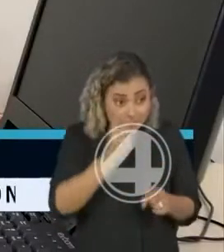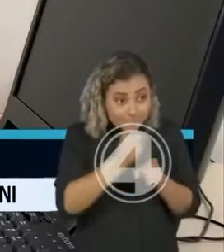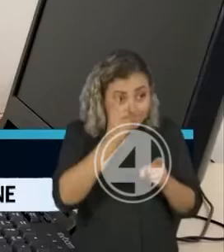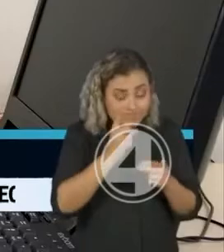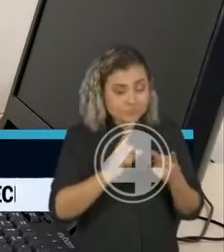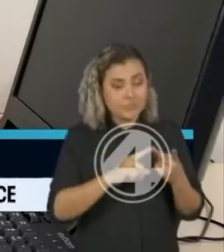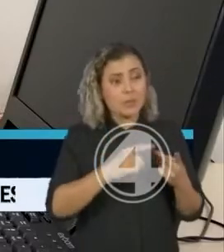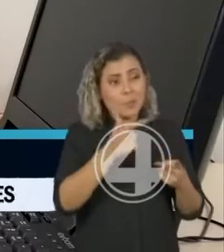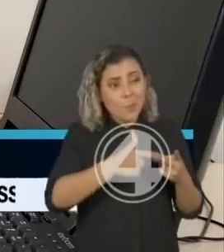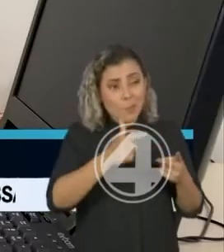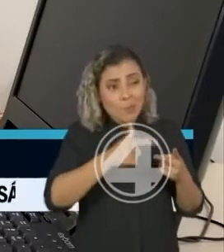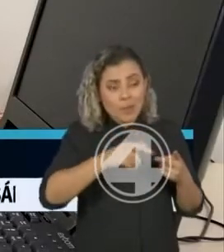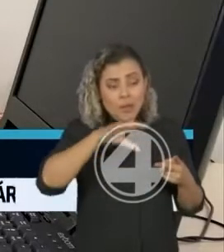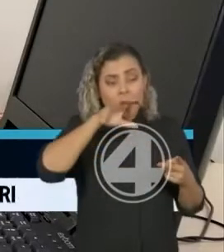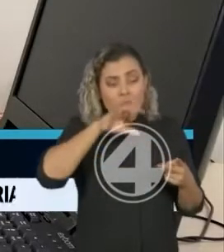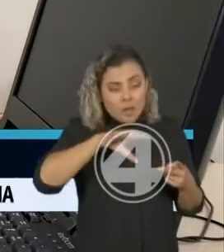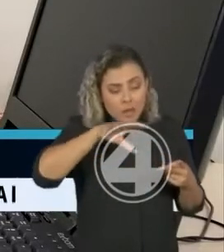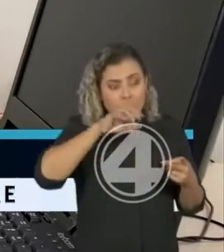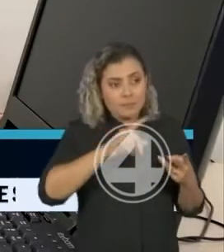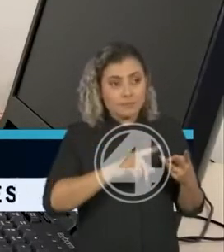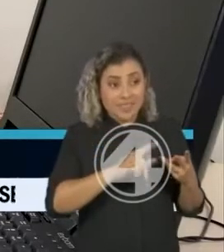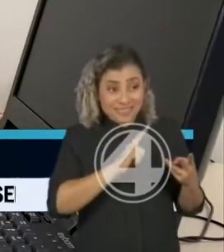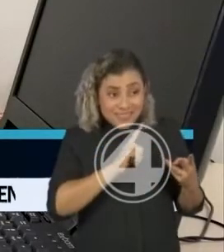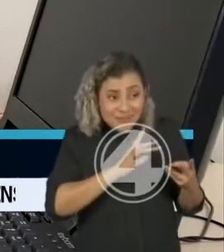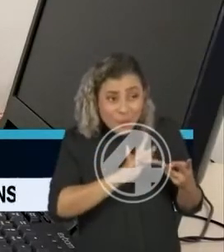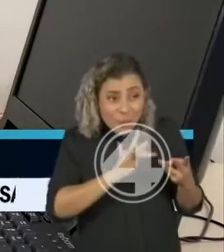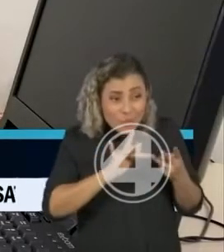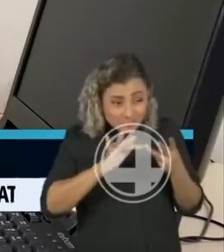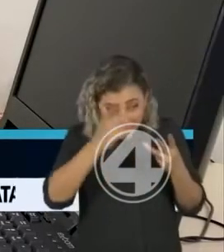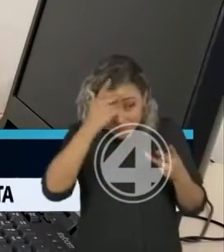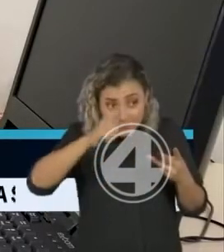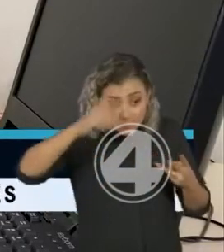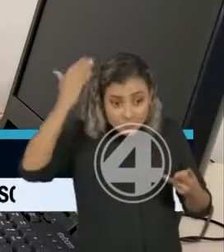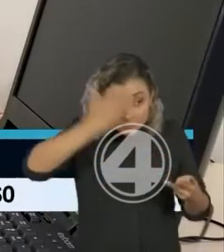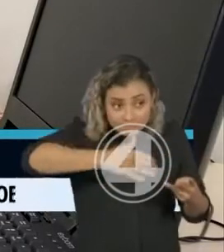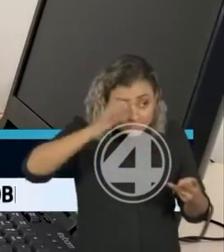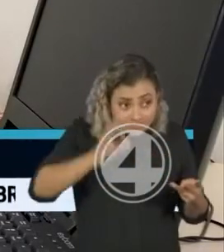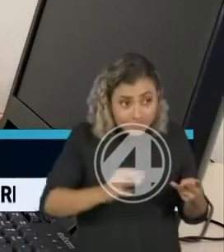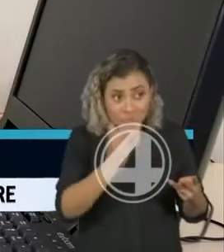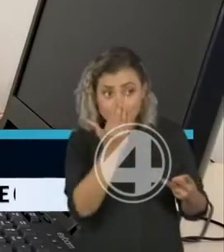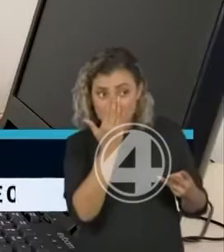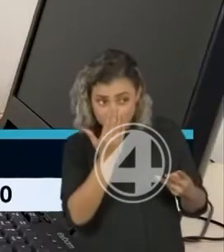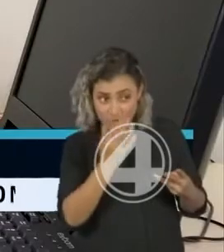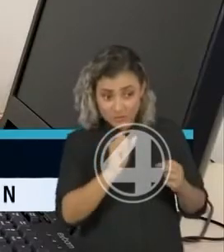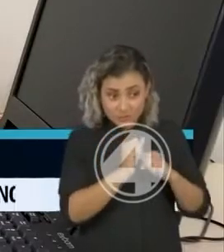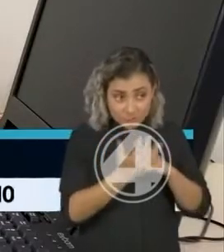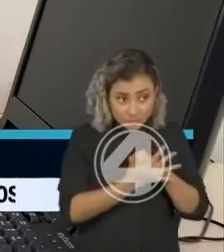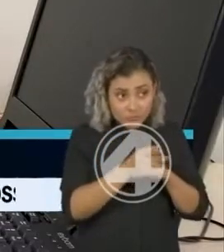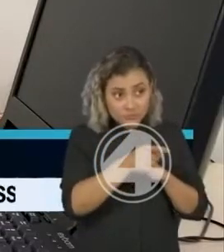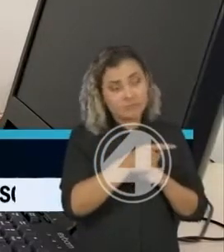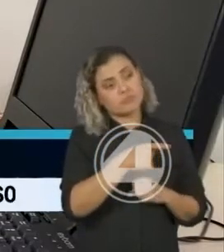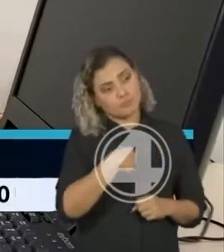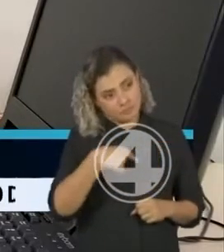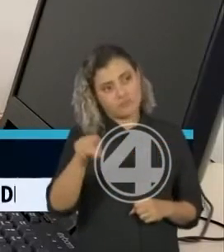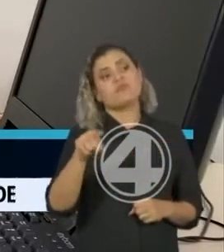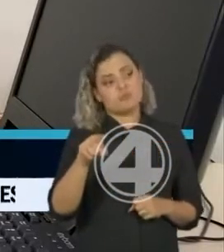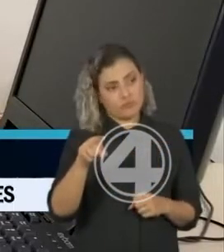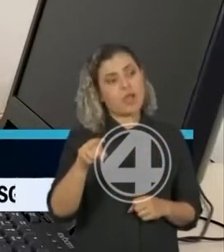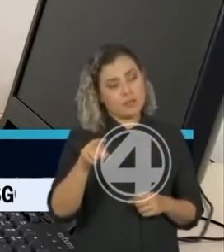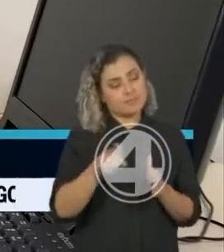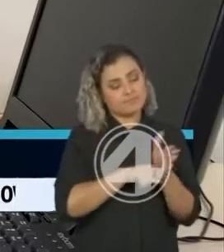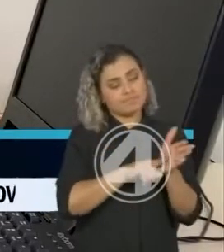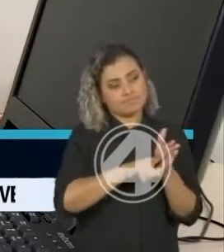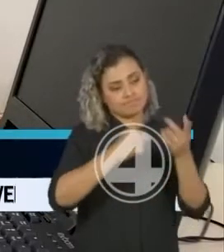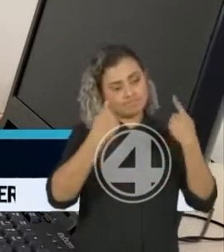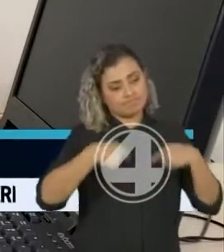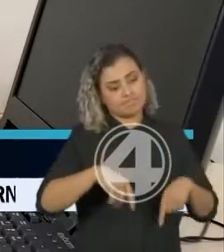sintoma respiratório e teve contato algum caso confirmado ou suspeito do convite 19 você deve fazer